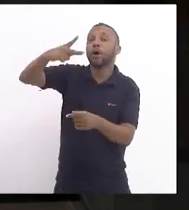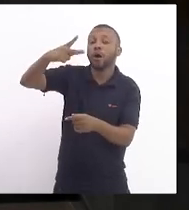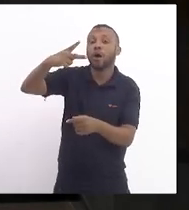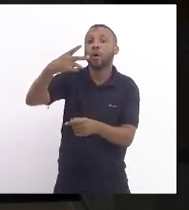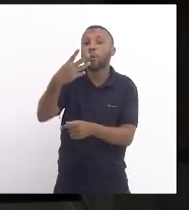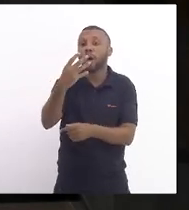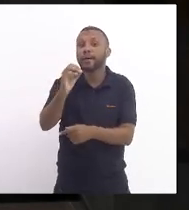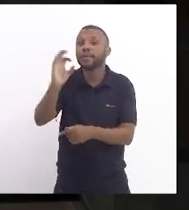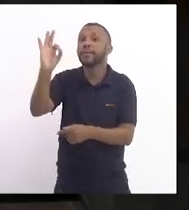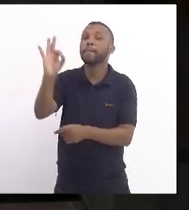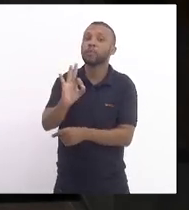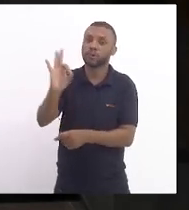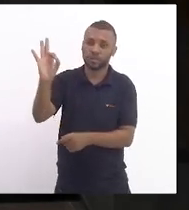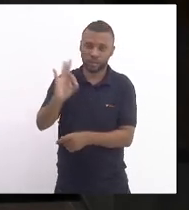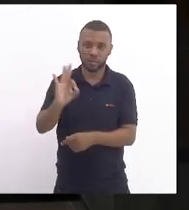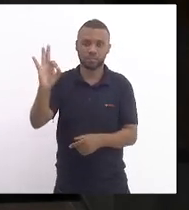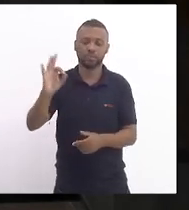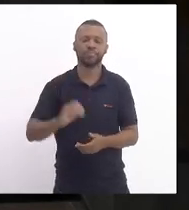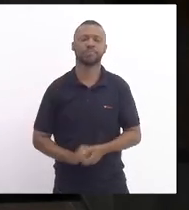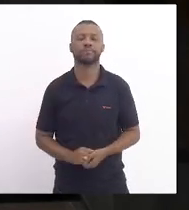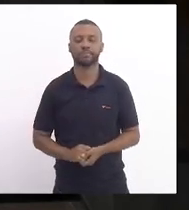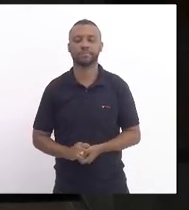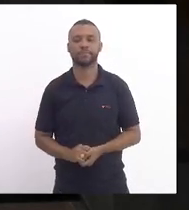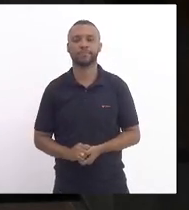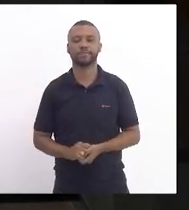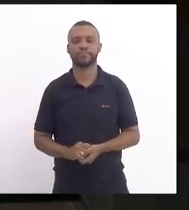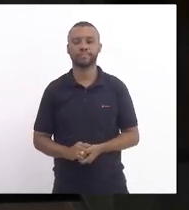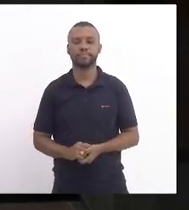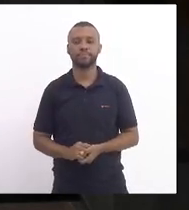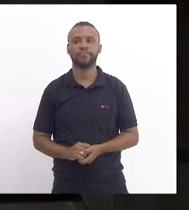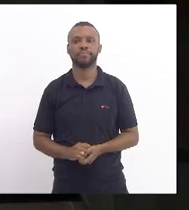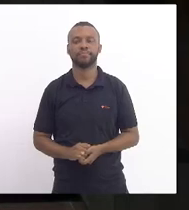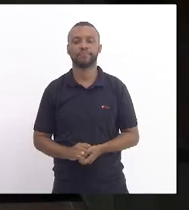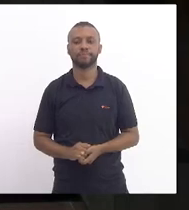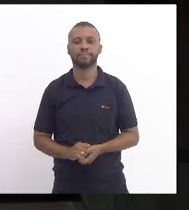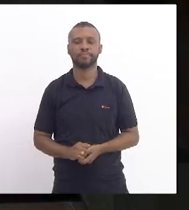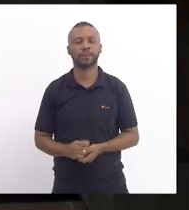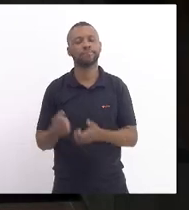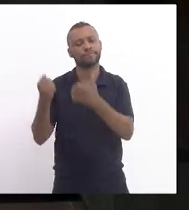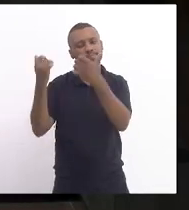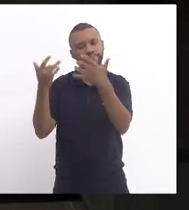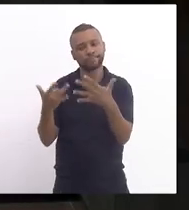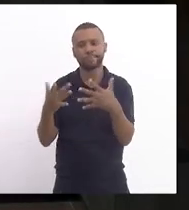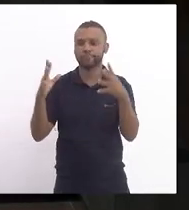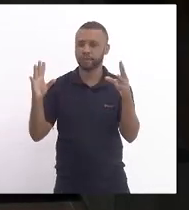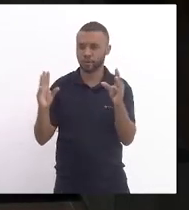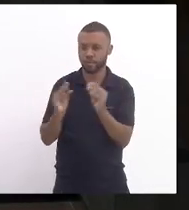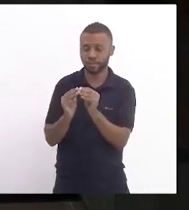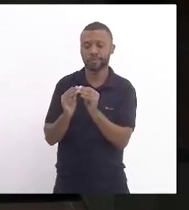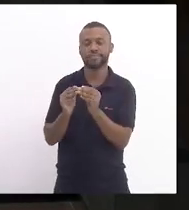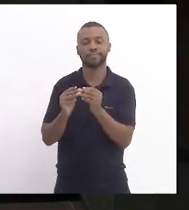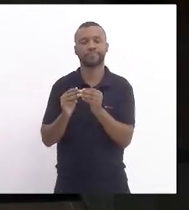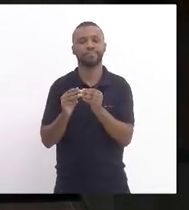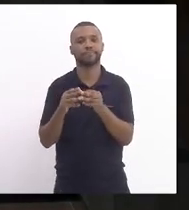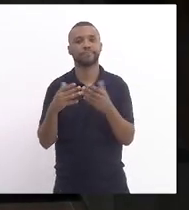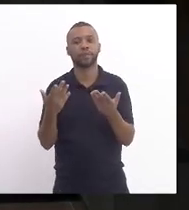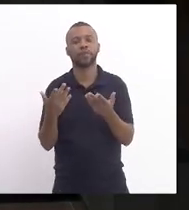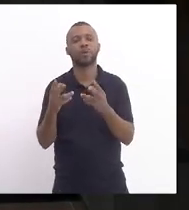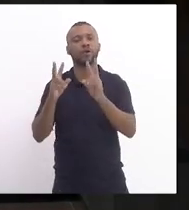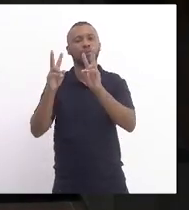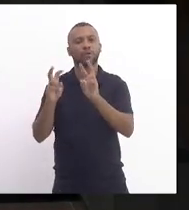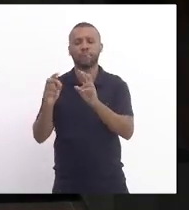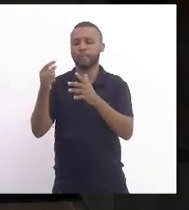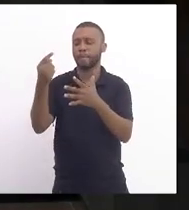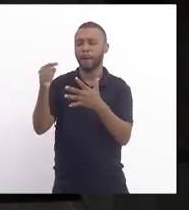40 pontos percentuais se você não só para eliminar a senhora presidente dos